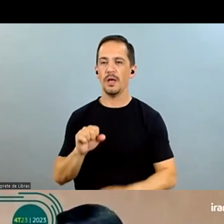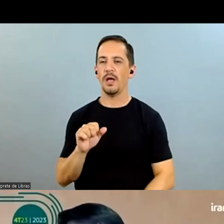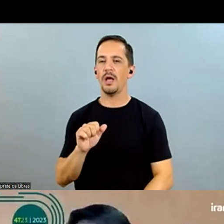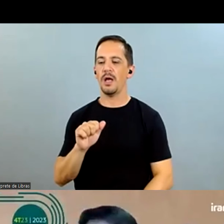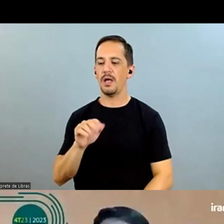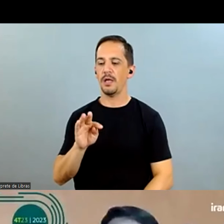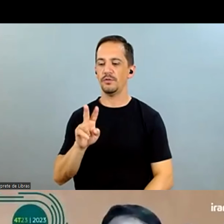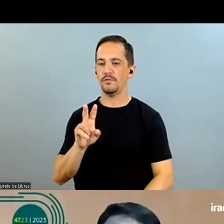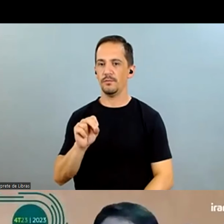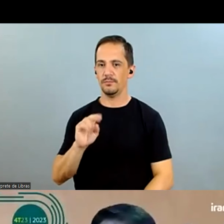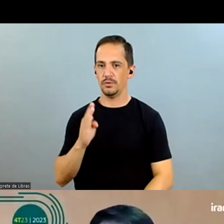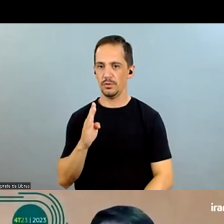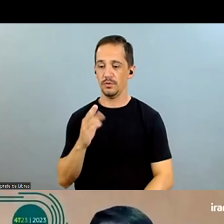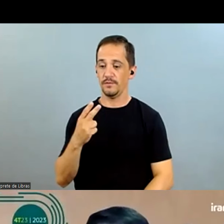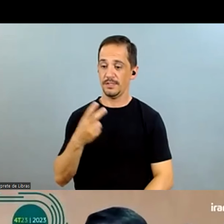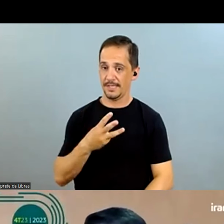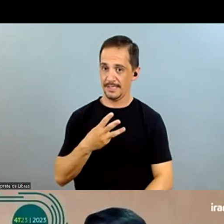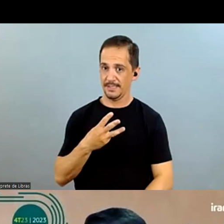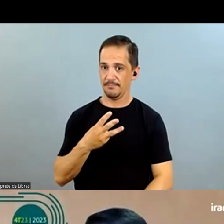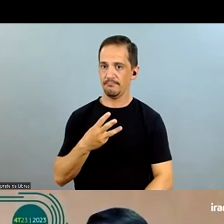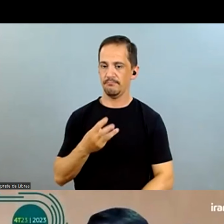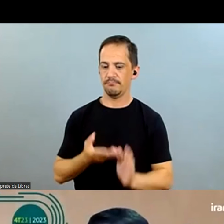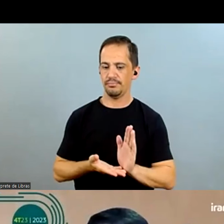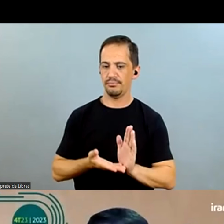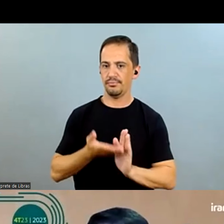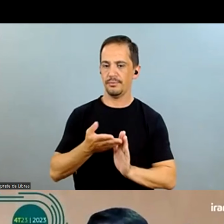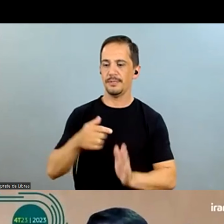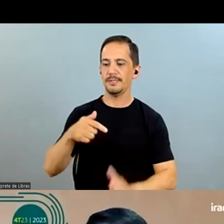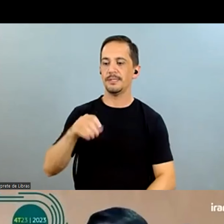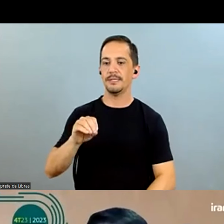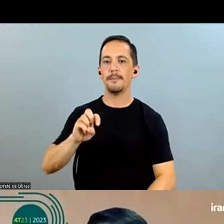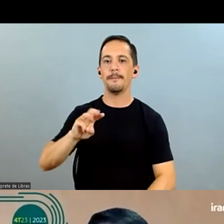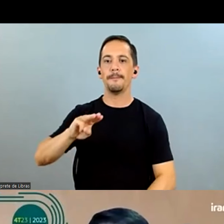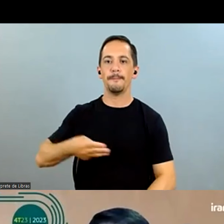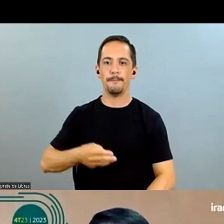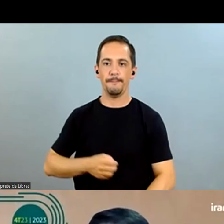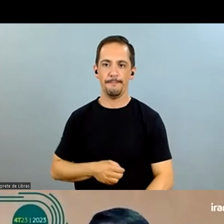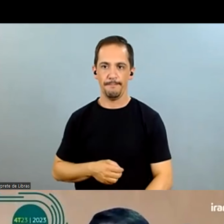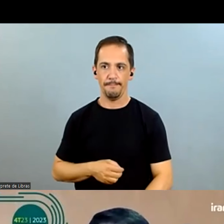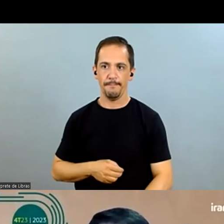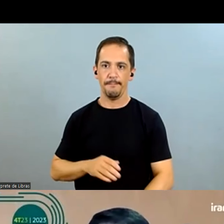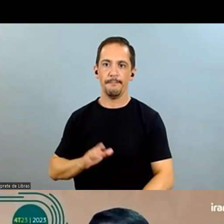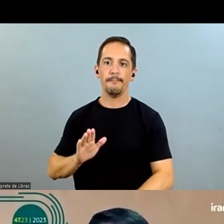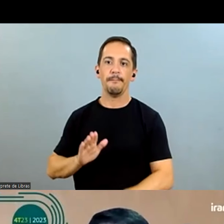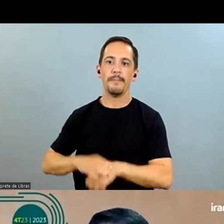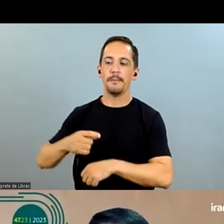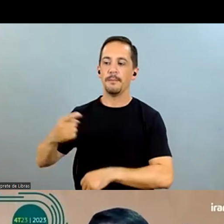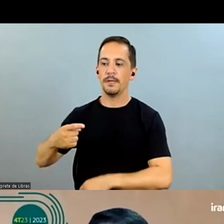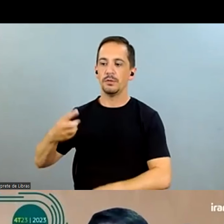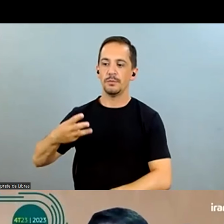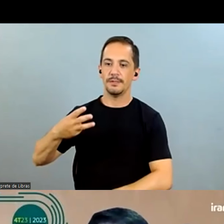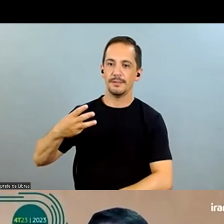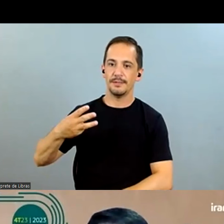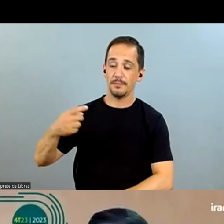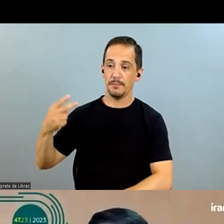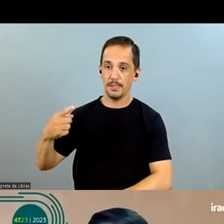2023 ele aumentou antes dos impostos de 70 milhões só que o ele aumentou mais no primeiro segundo terceiro tri no quarto tri teve que fazer